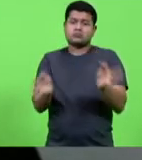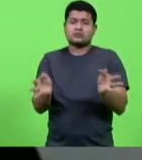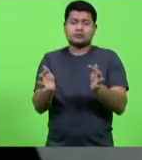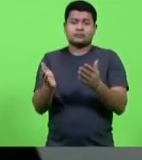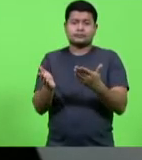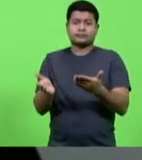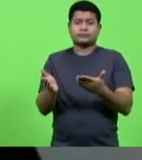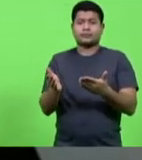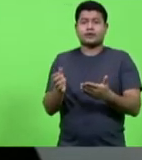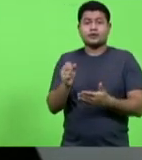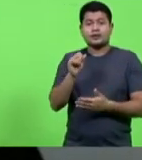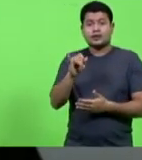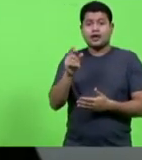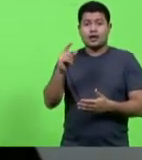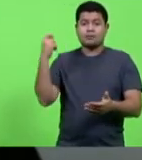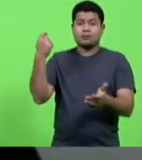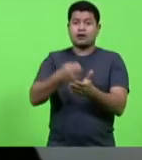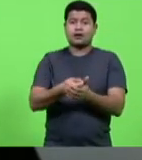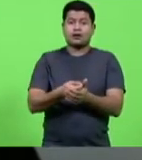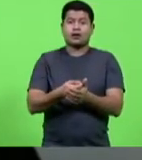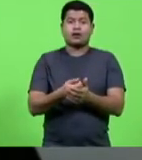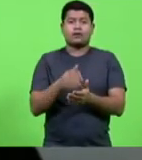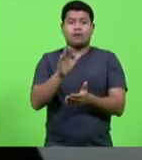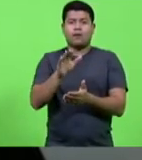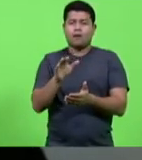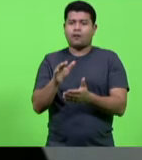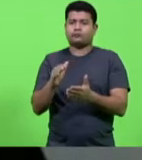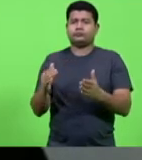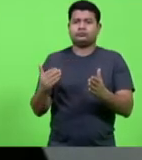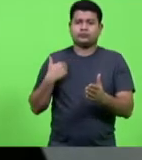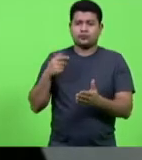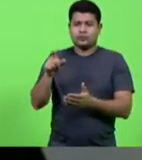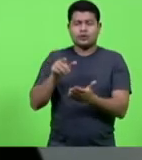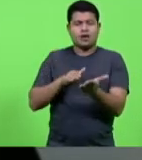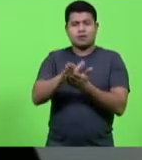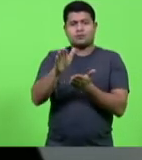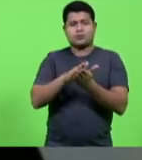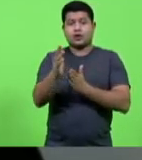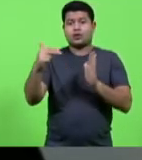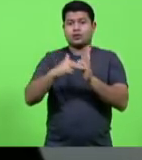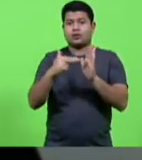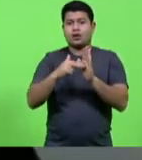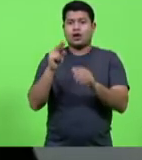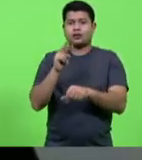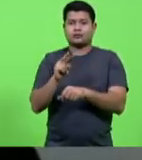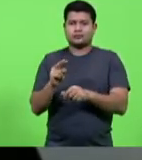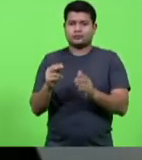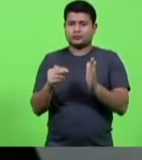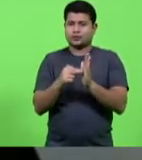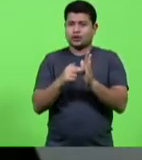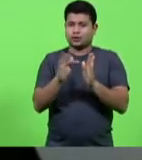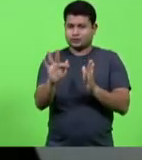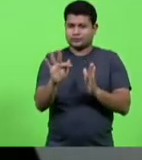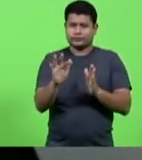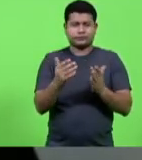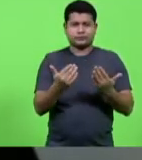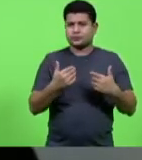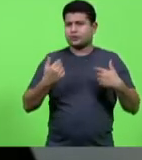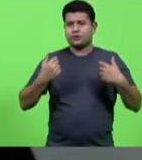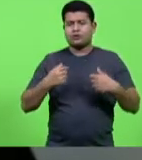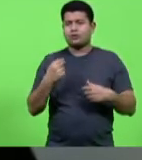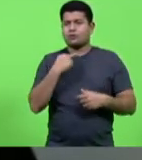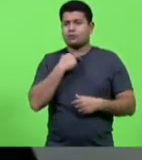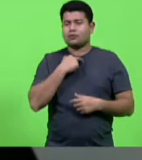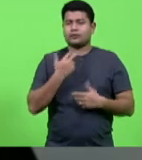nota fiscal. Ele não vai poder mais emitir nota fiscal. Então, certidões, eles vão exigir certidões. Muitos empresários